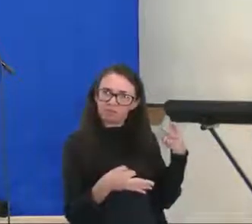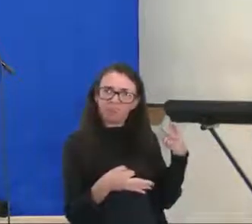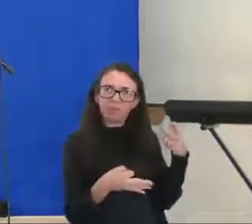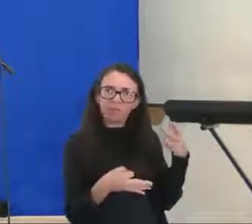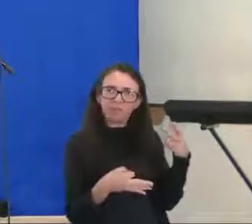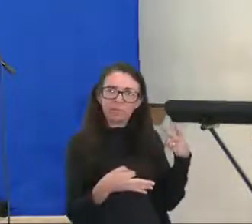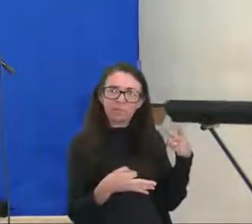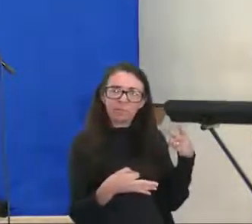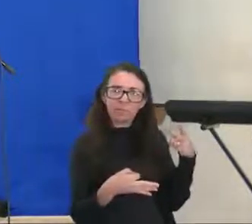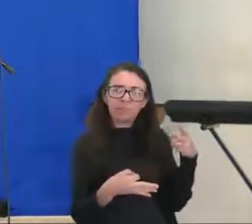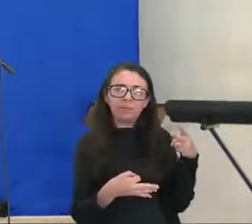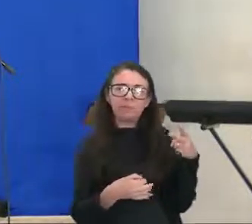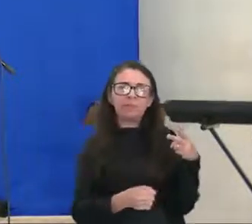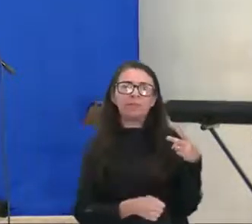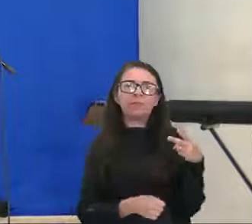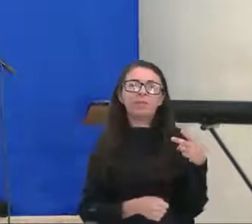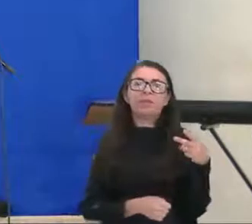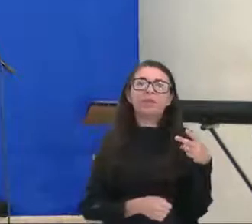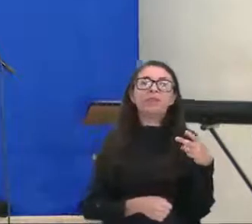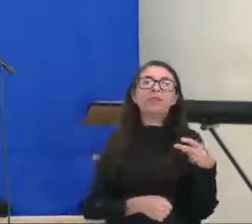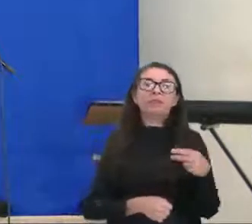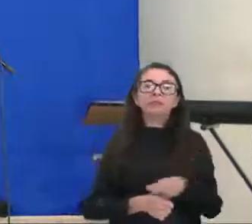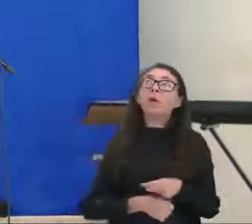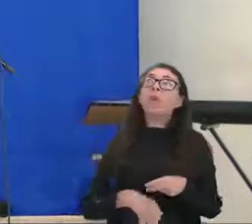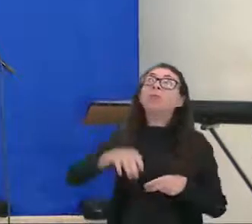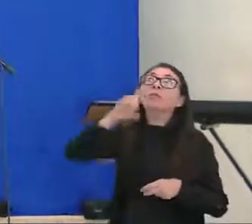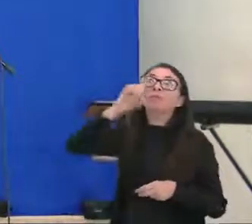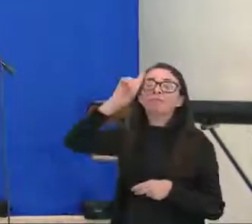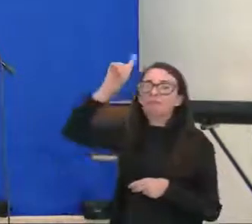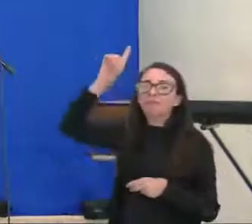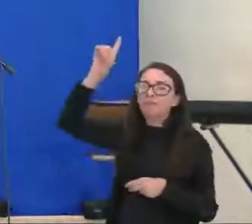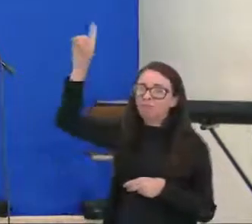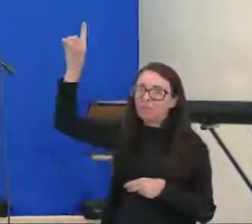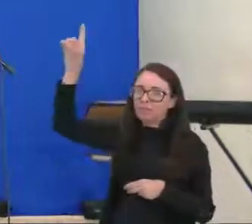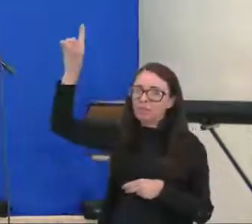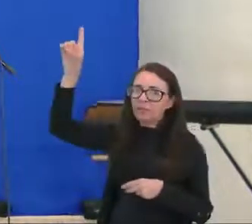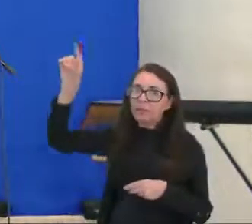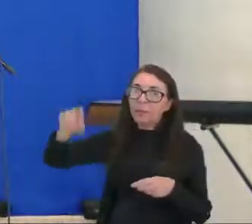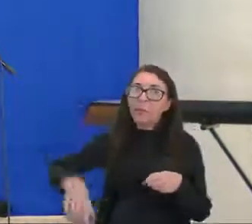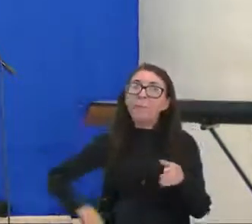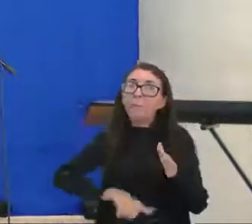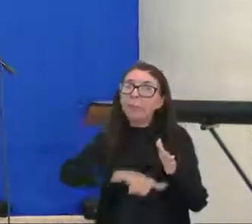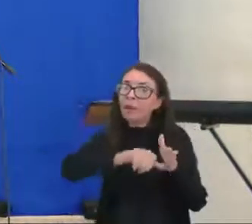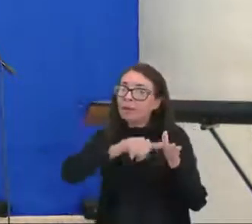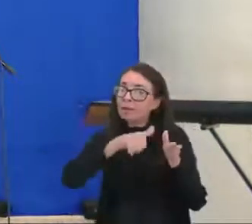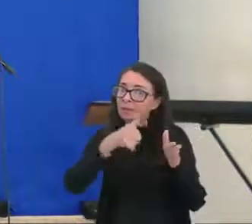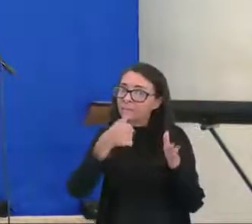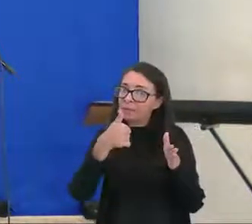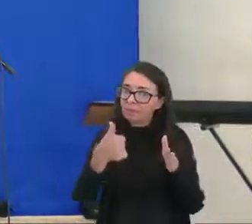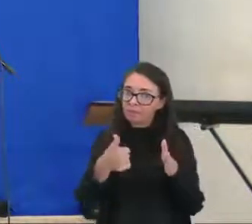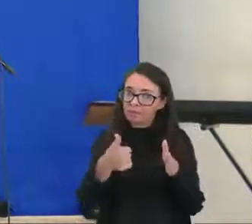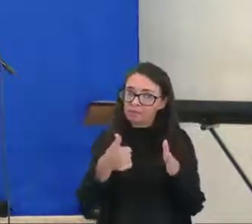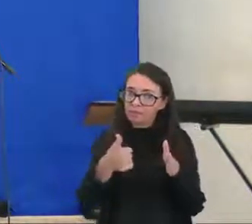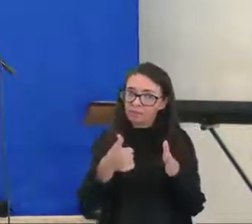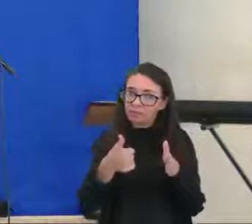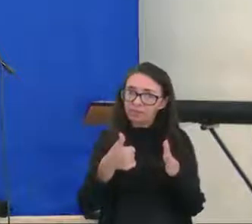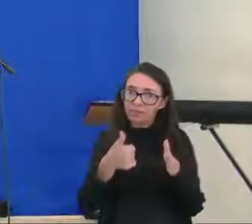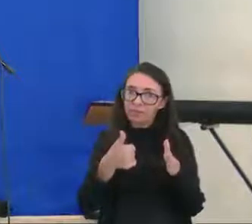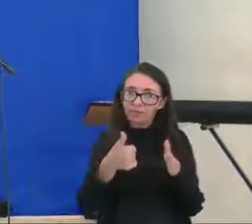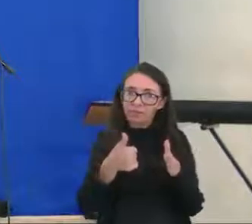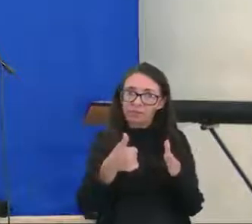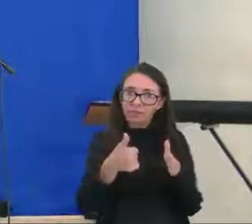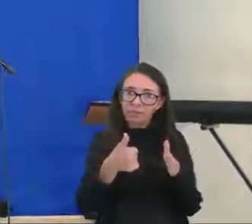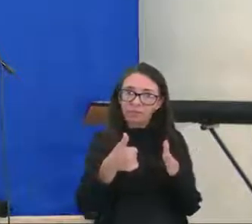Santo capacitava o profeta, o rei, entre outros que ele usava, a realizar a sua vontade, o seu